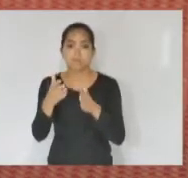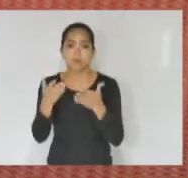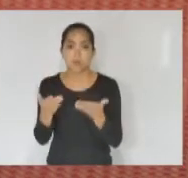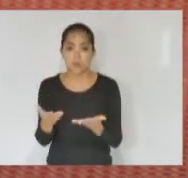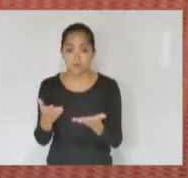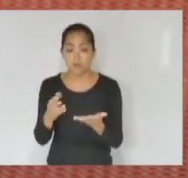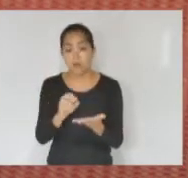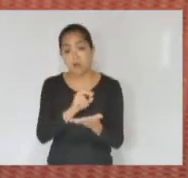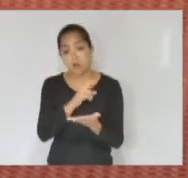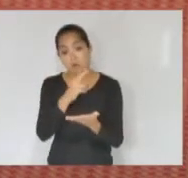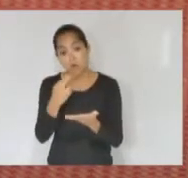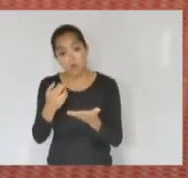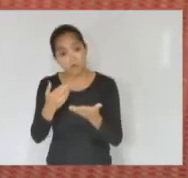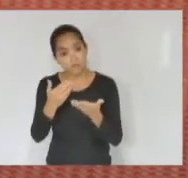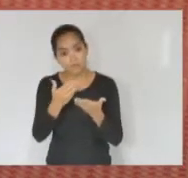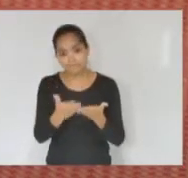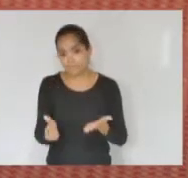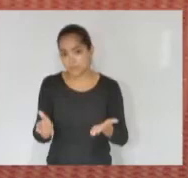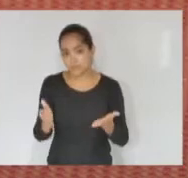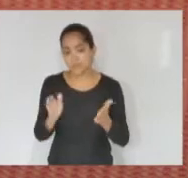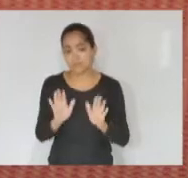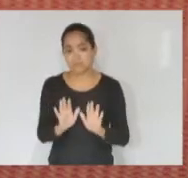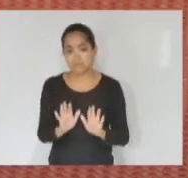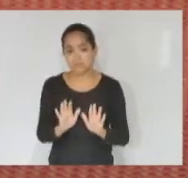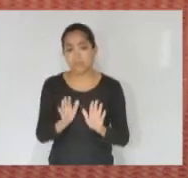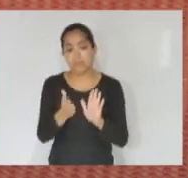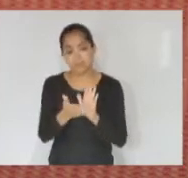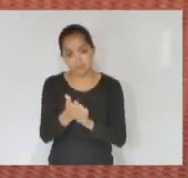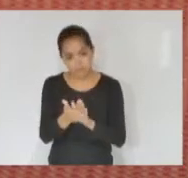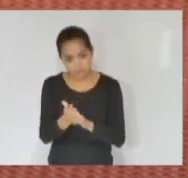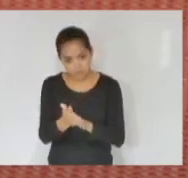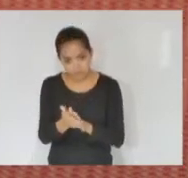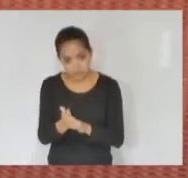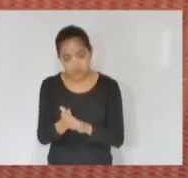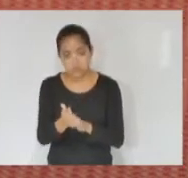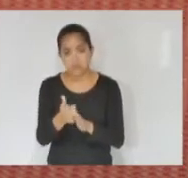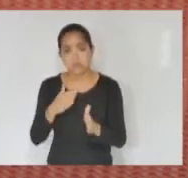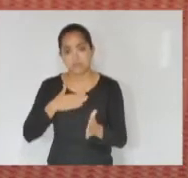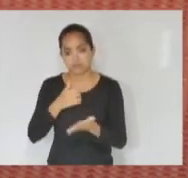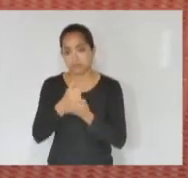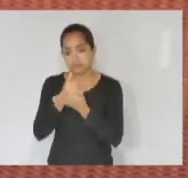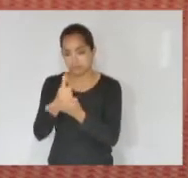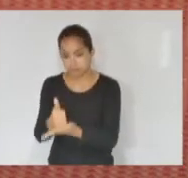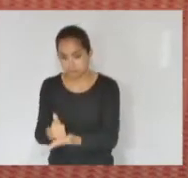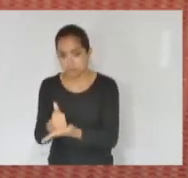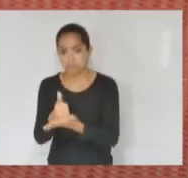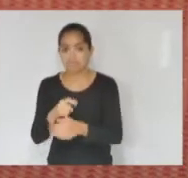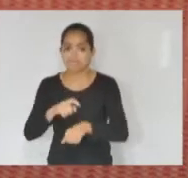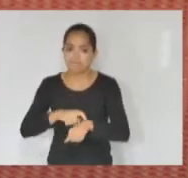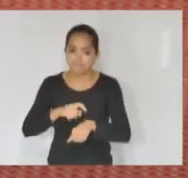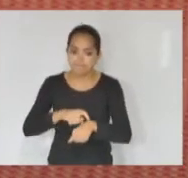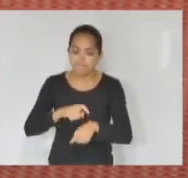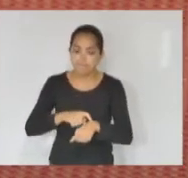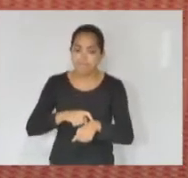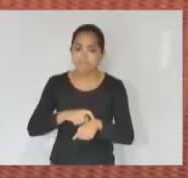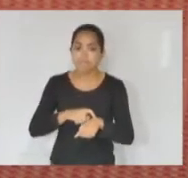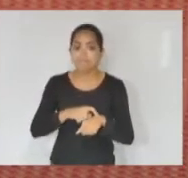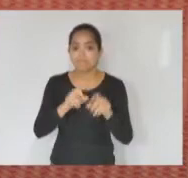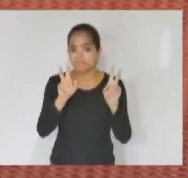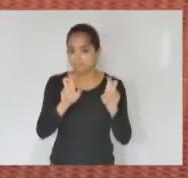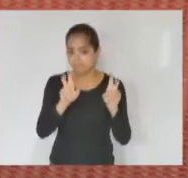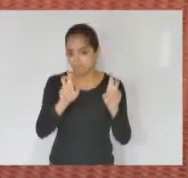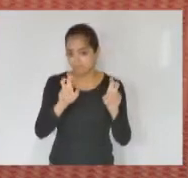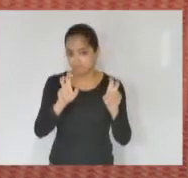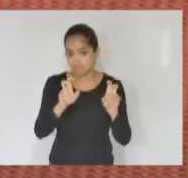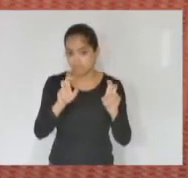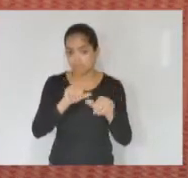ela vai se colapsar. Parabéns, deputado Bruno. Conte comigo em todos os momentos, no que se diz respeito, principalmente,